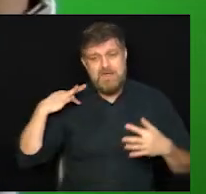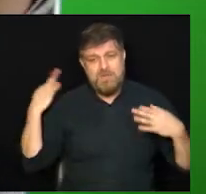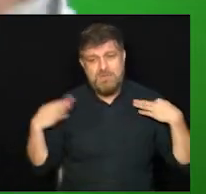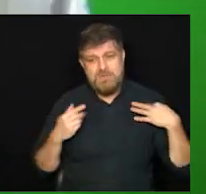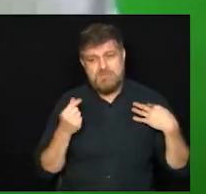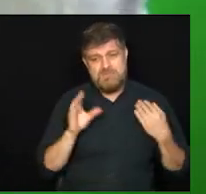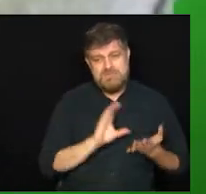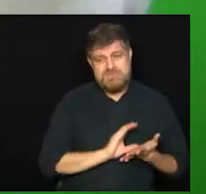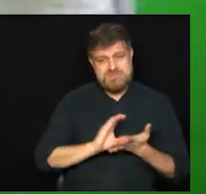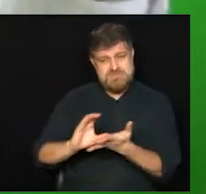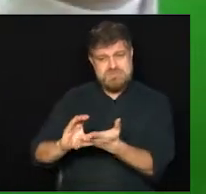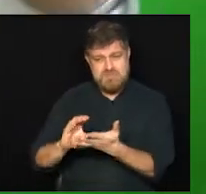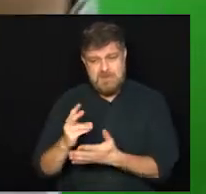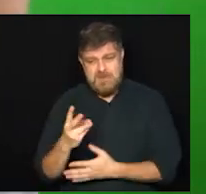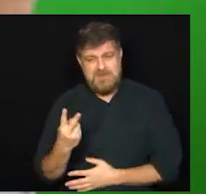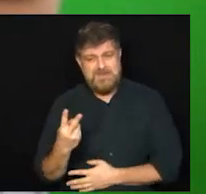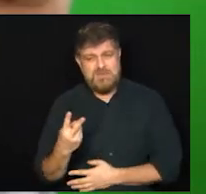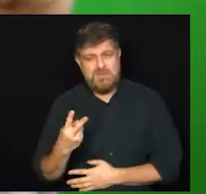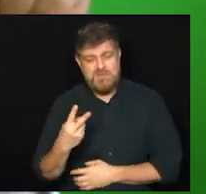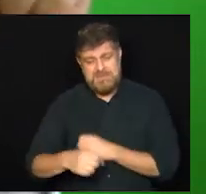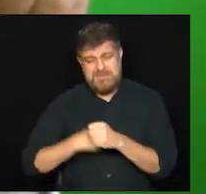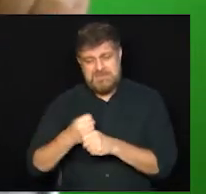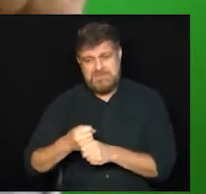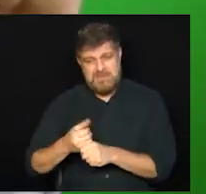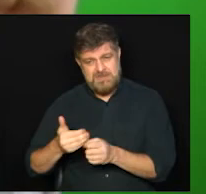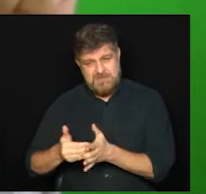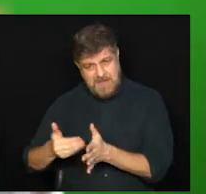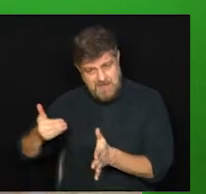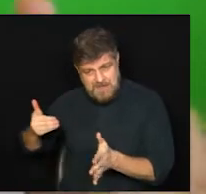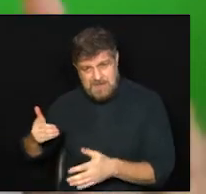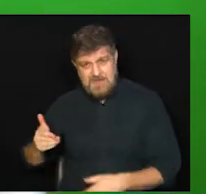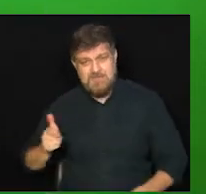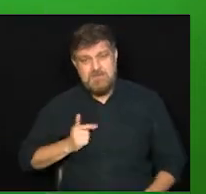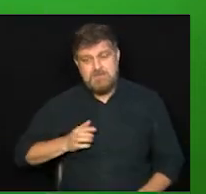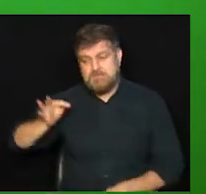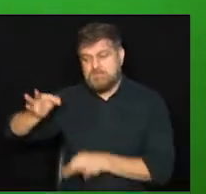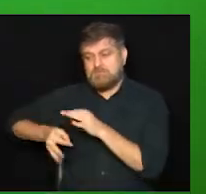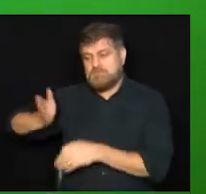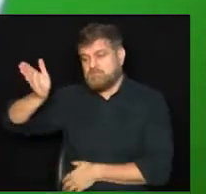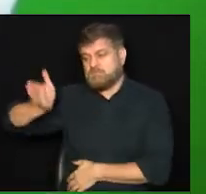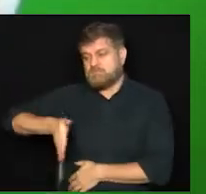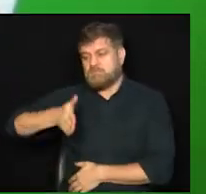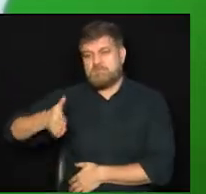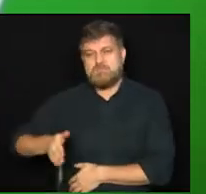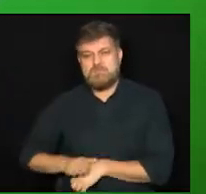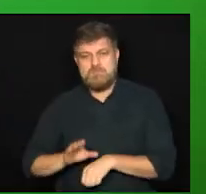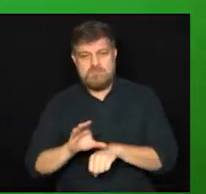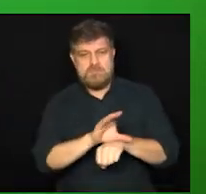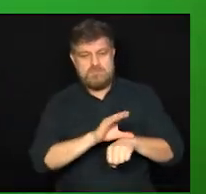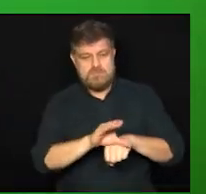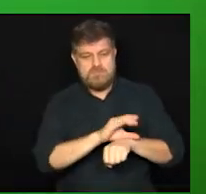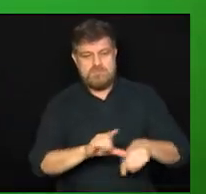Turismo, há 2 anos atrás, foi julgado como